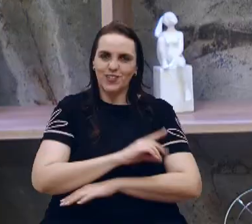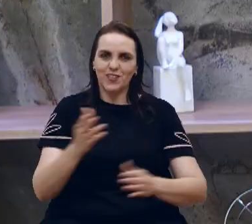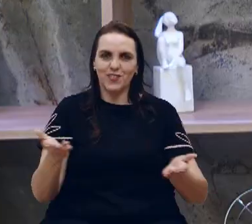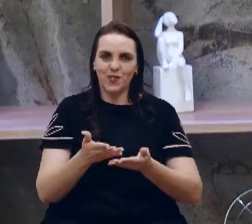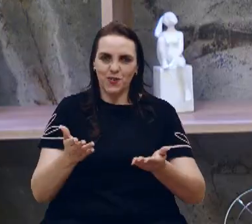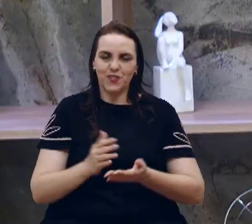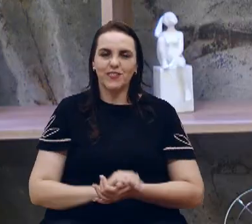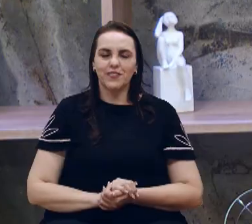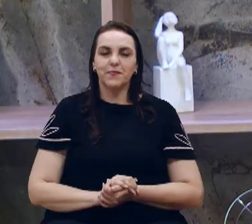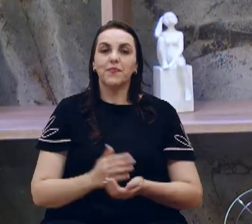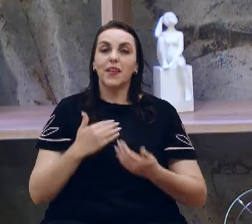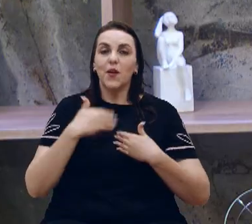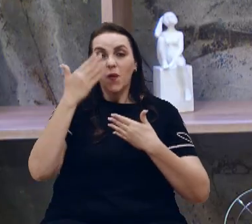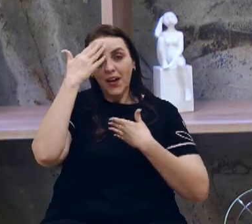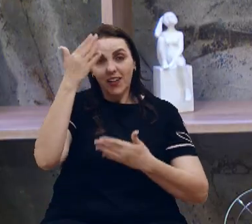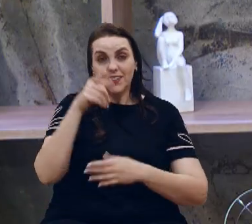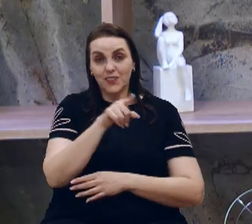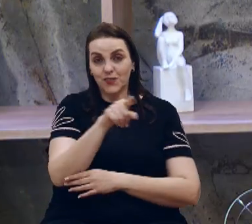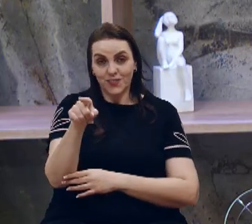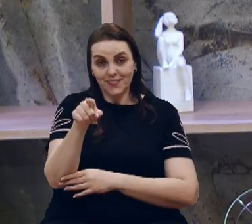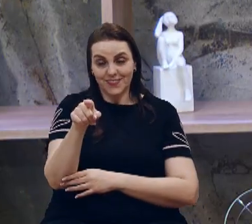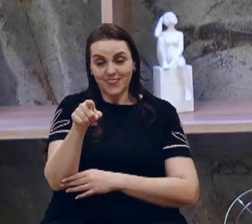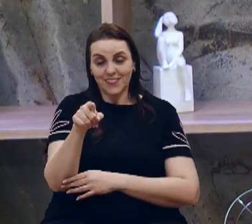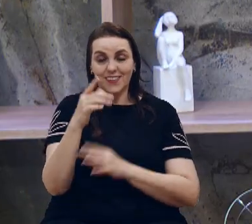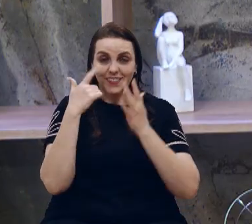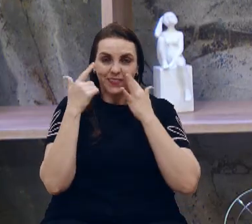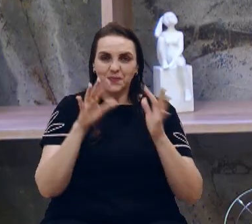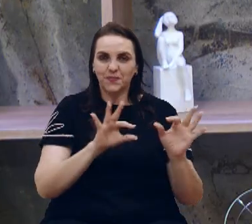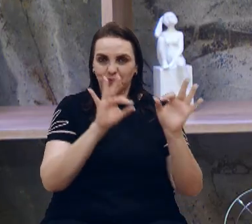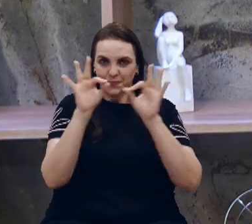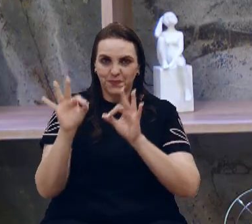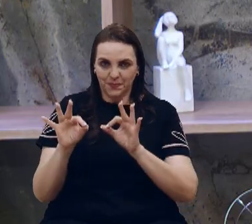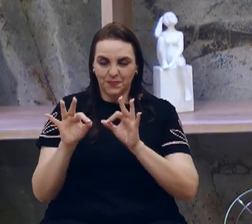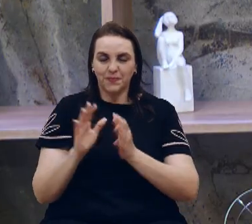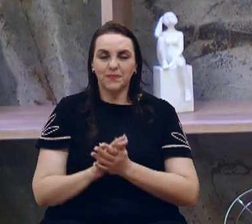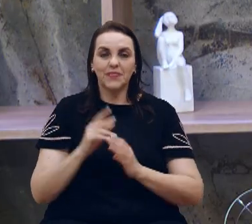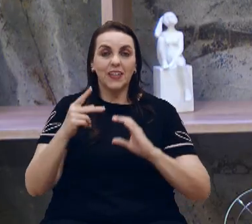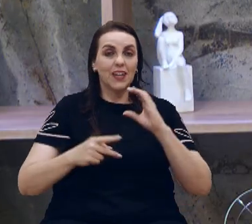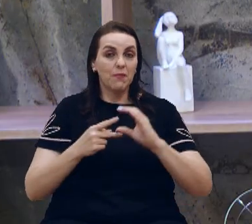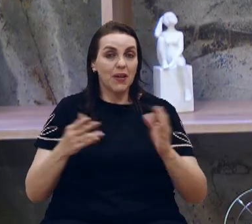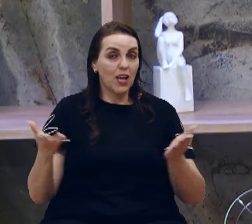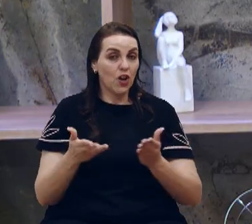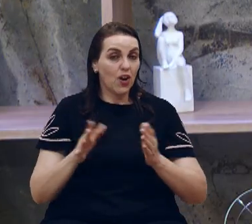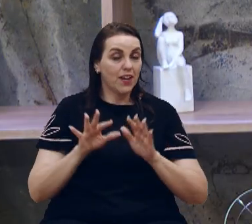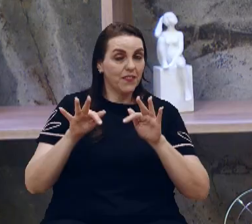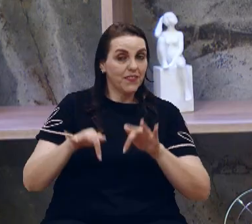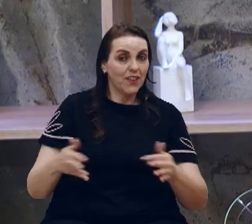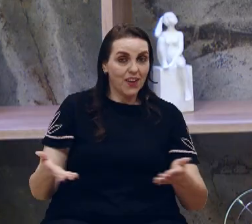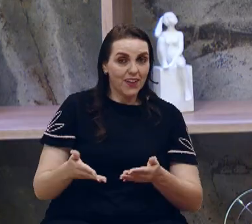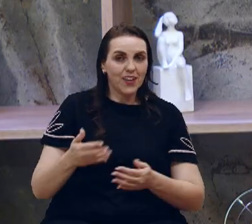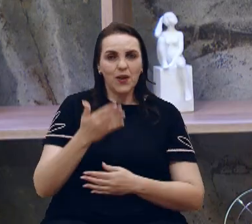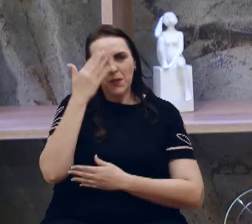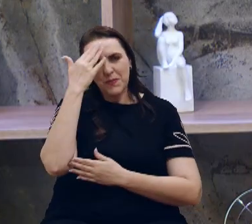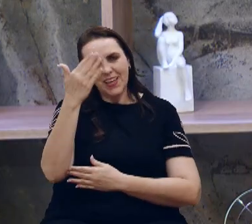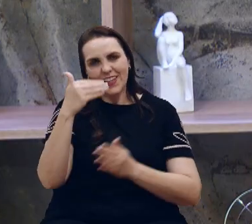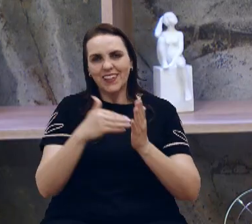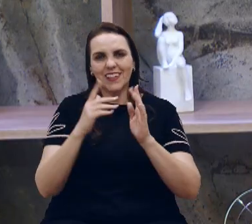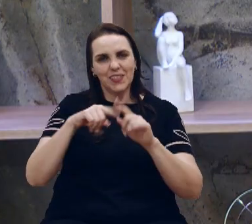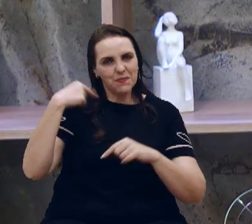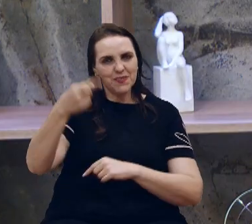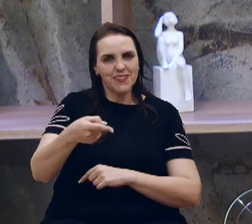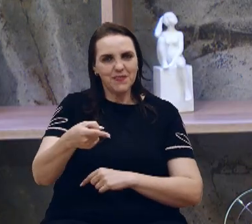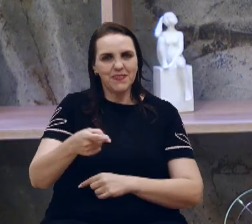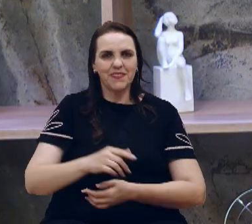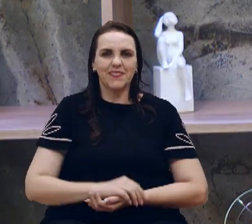aqui. E eu agradeço a você pela audiência. O Câmara agora vai ficando por aqui. Muito obrigada e até a próxima.